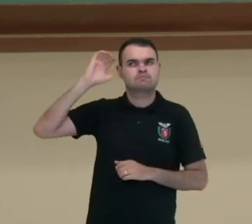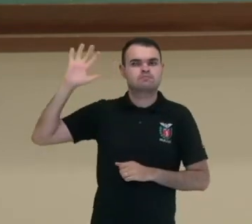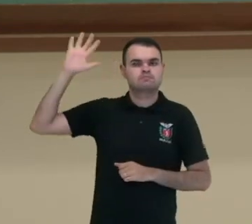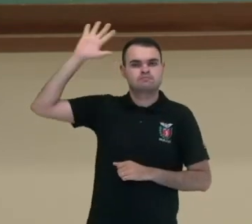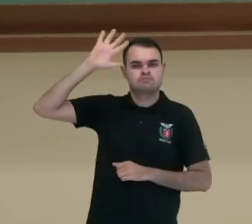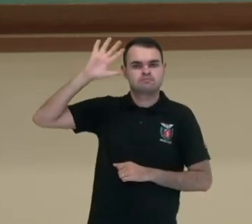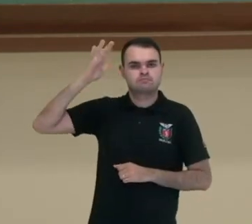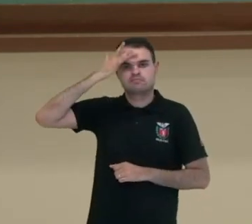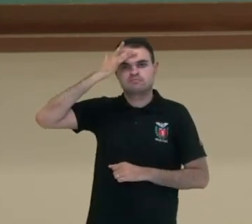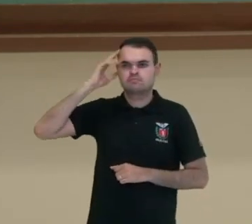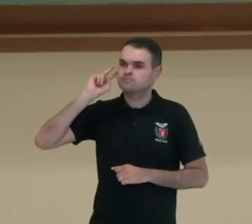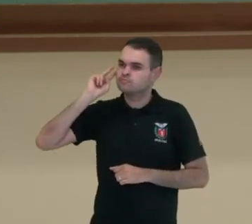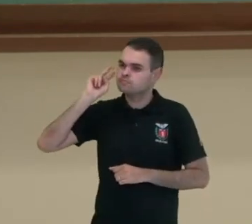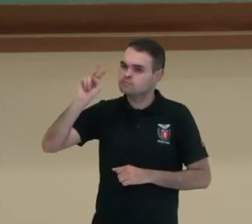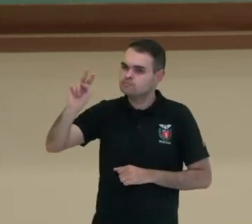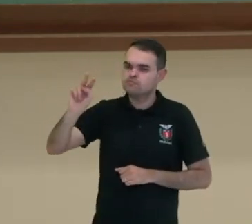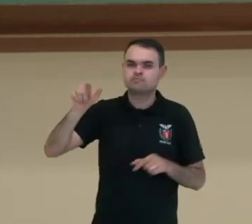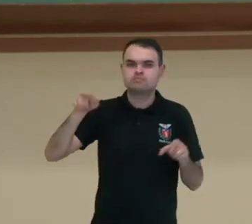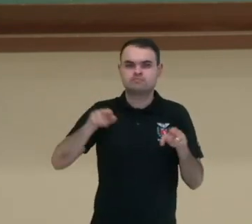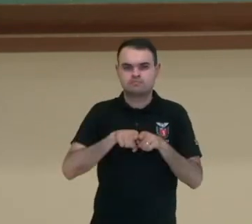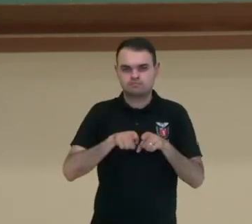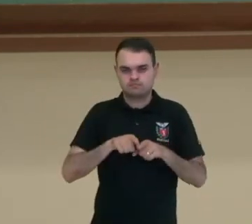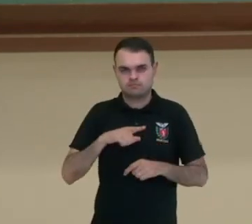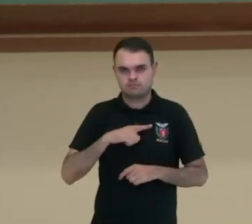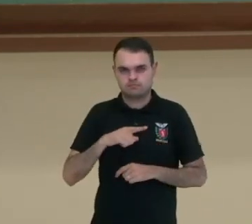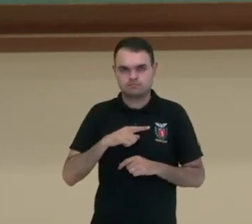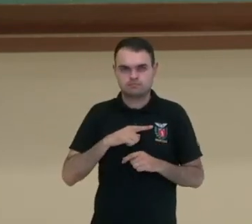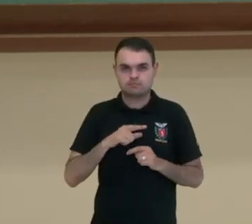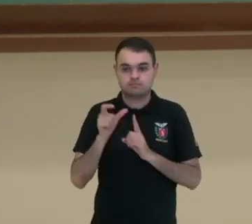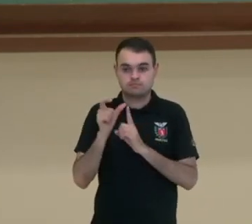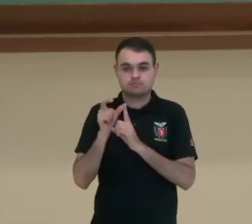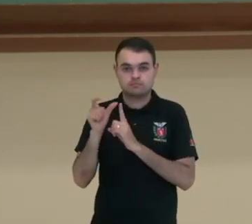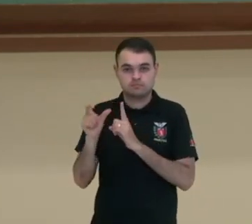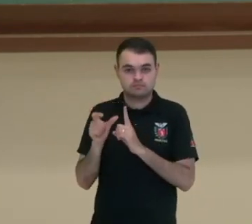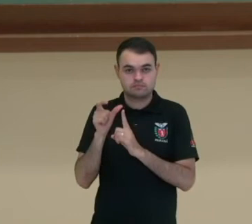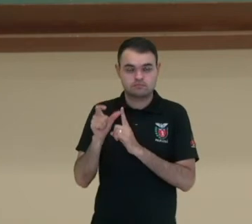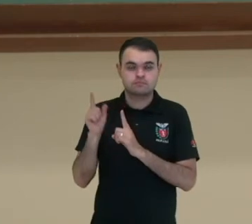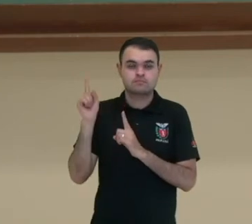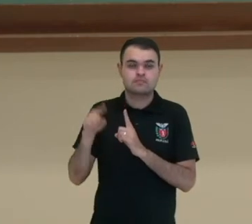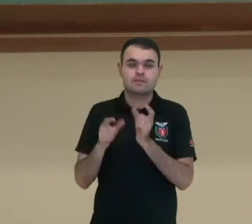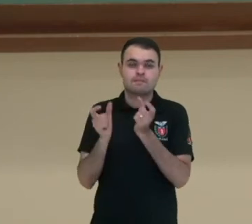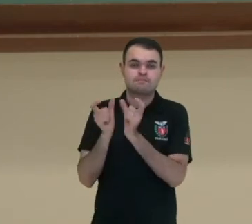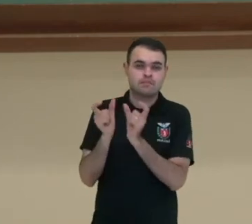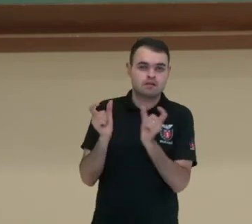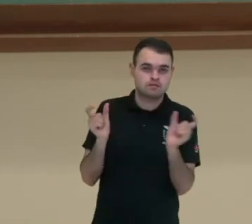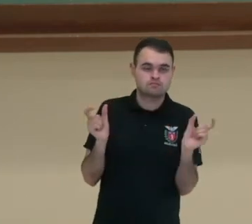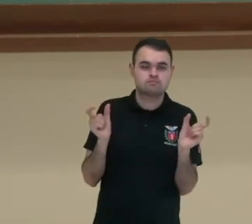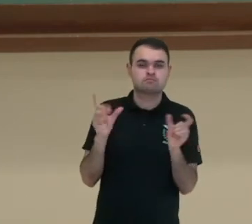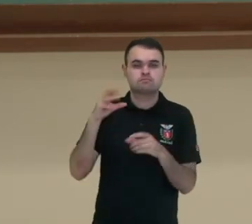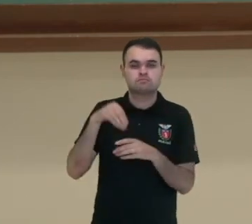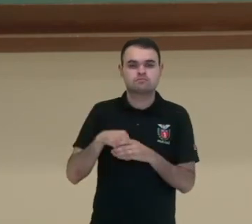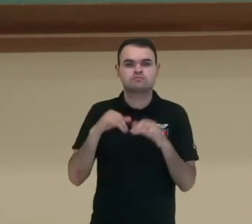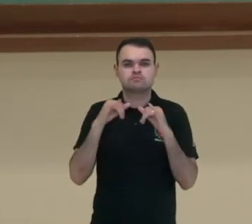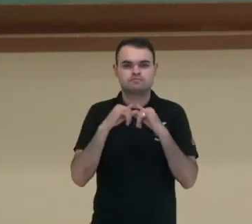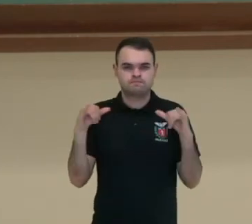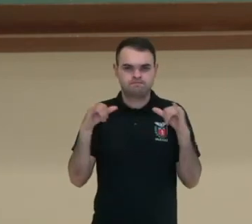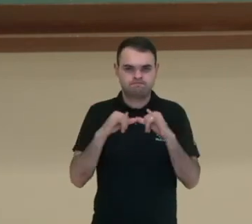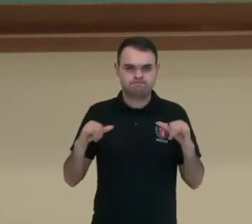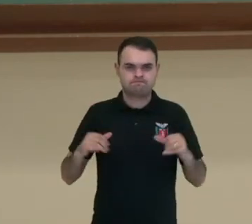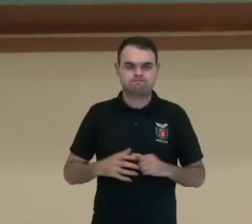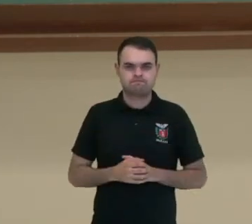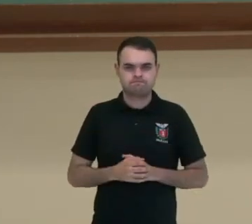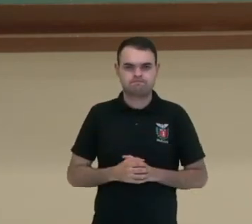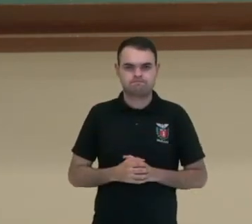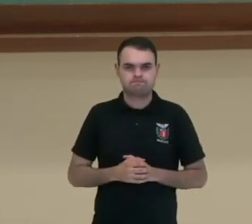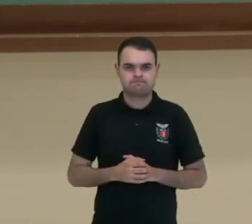do leitor, do observador, e temos ali a linguagem verbal, que são as palavras que constituem a notícia em si,